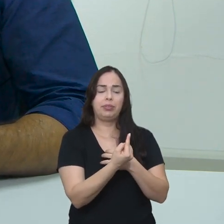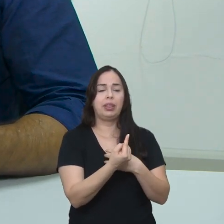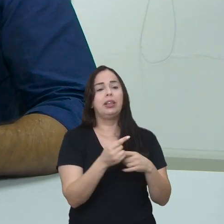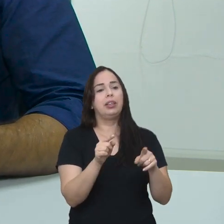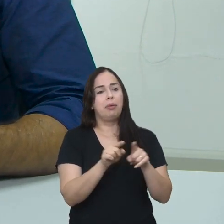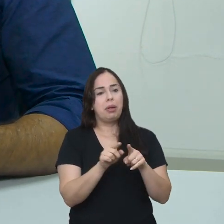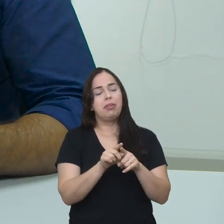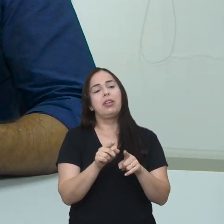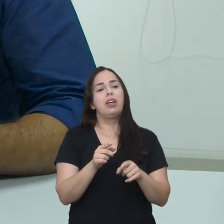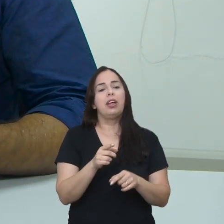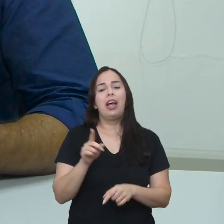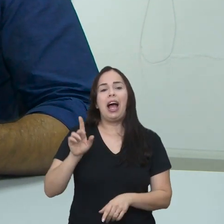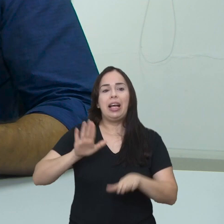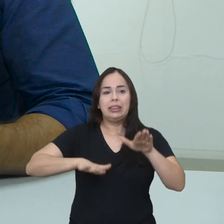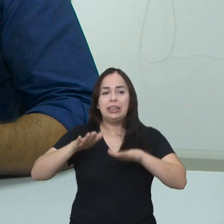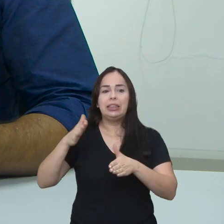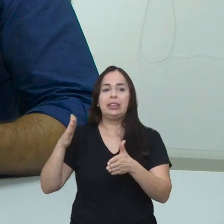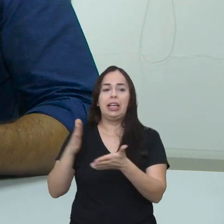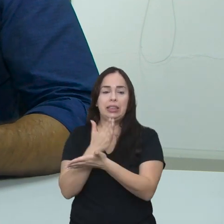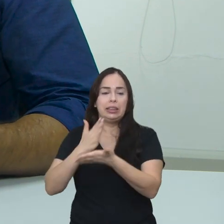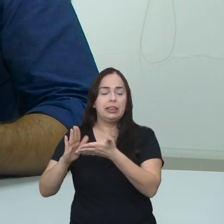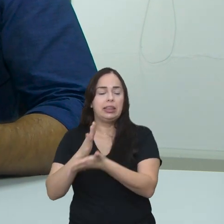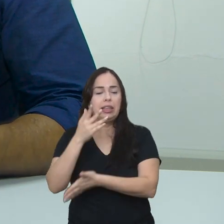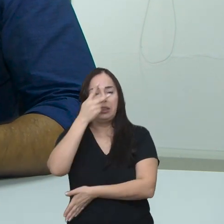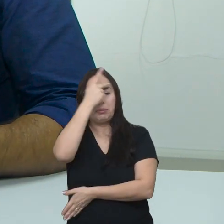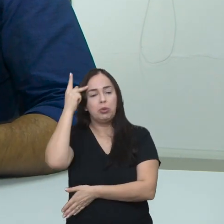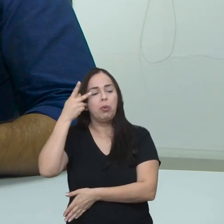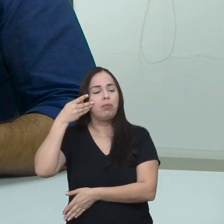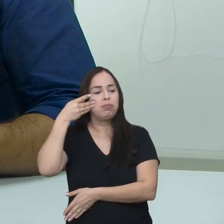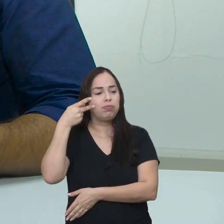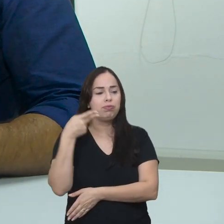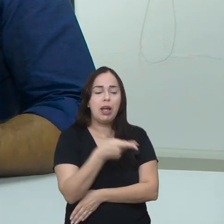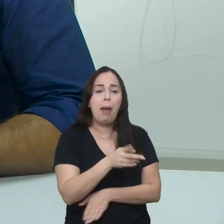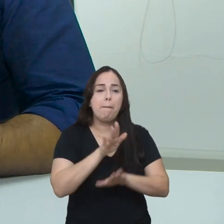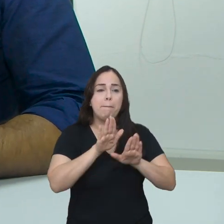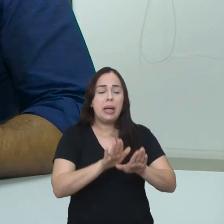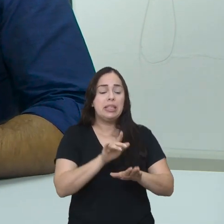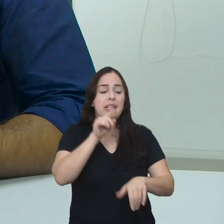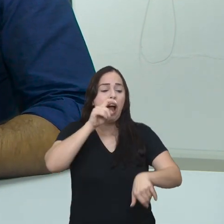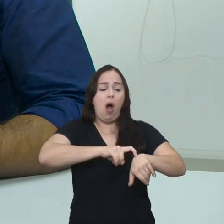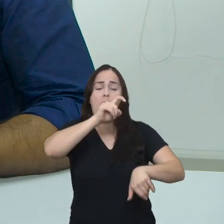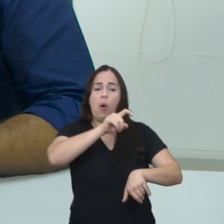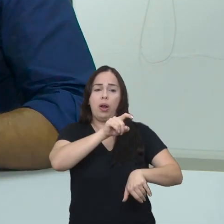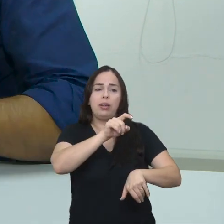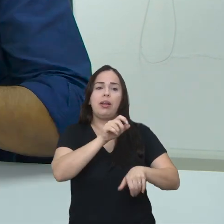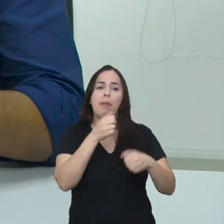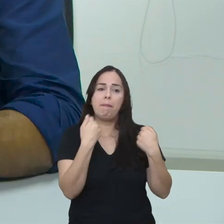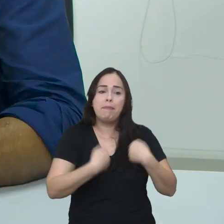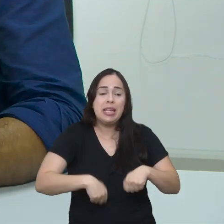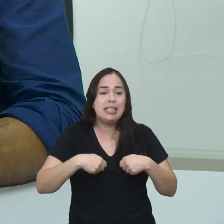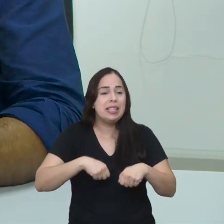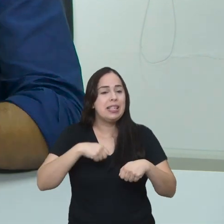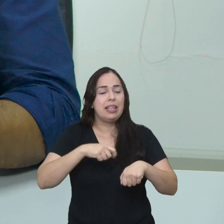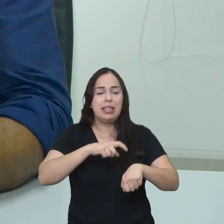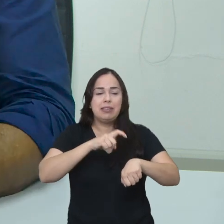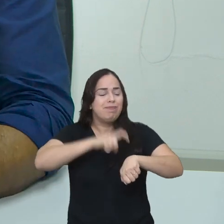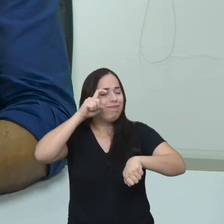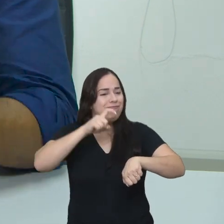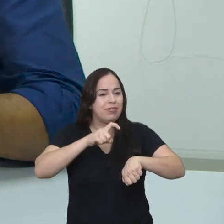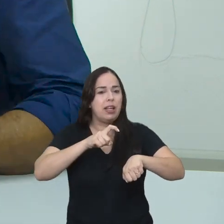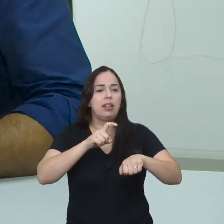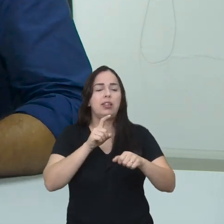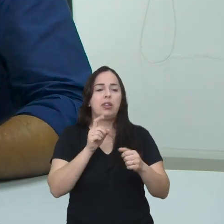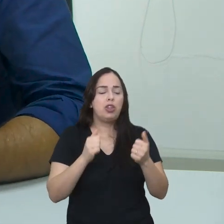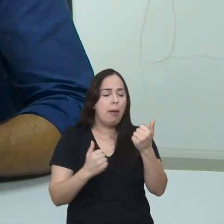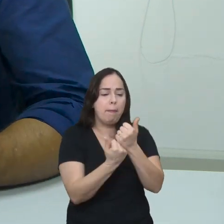né até você vai numa visita e tal mas aquele momento imediato ela precisa